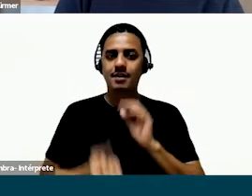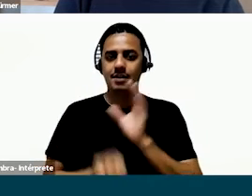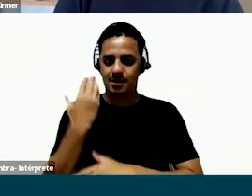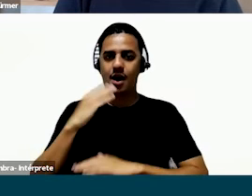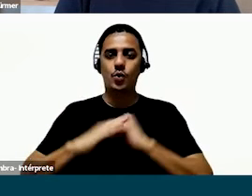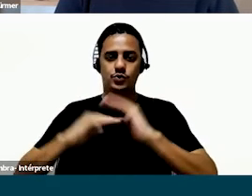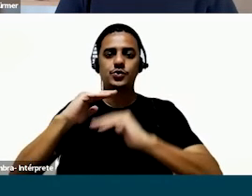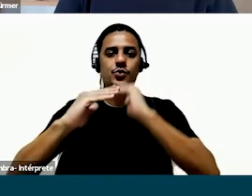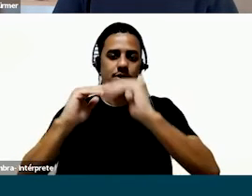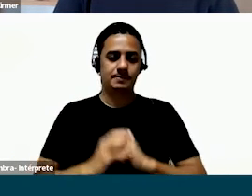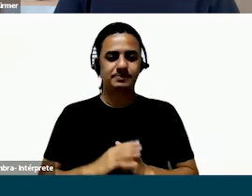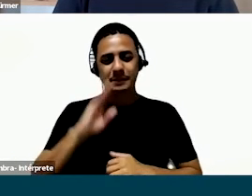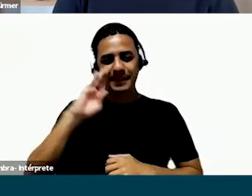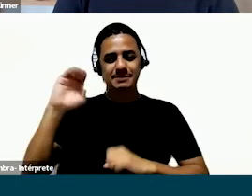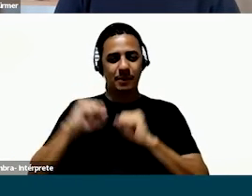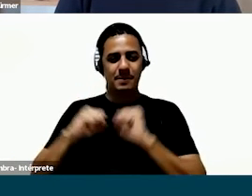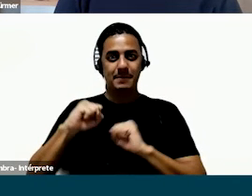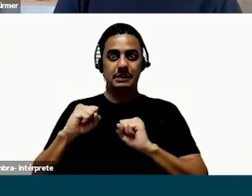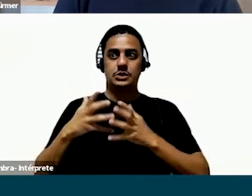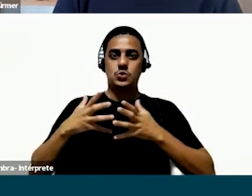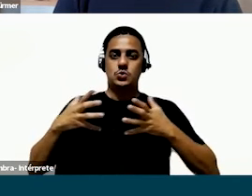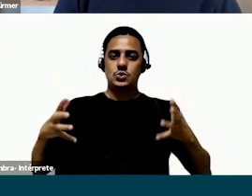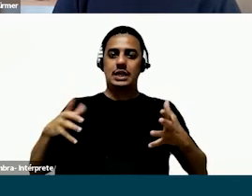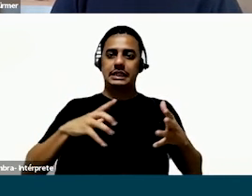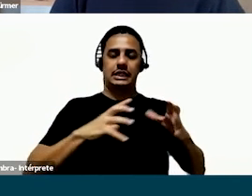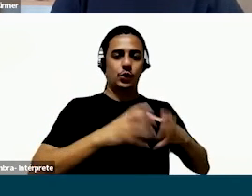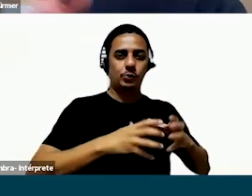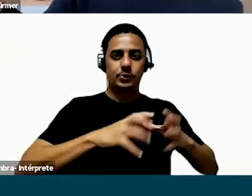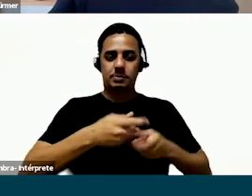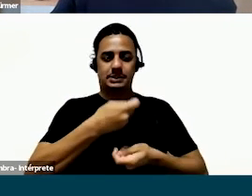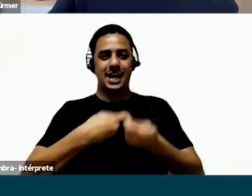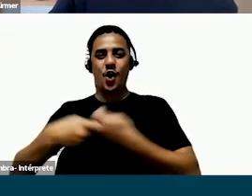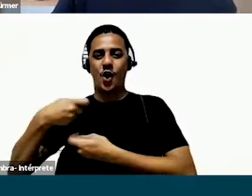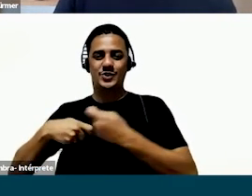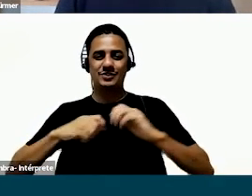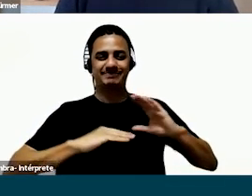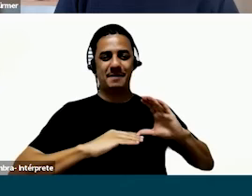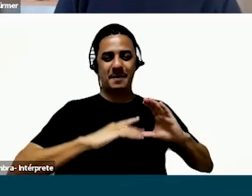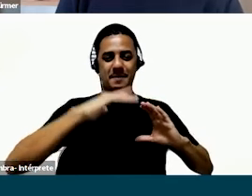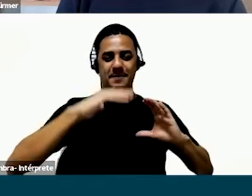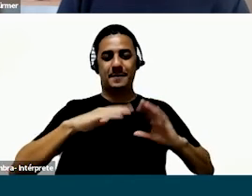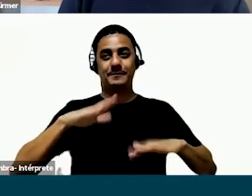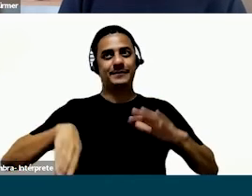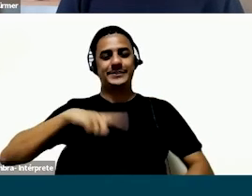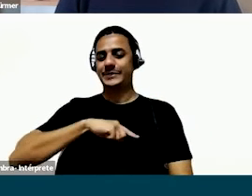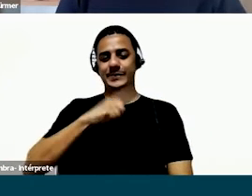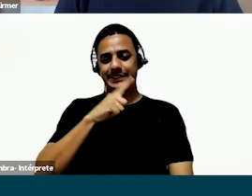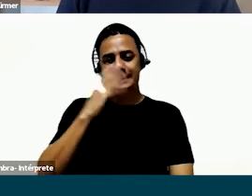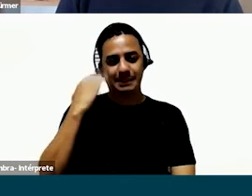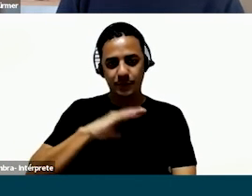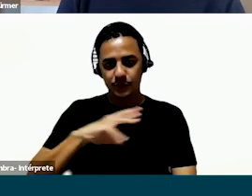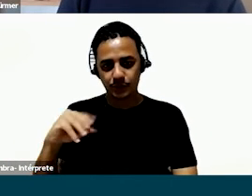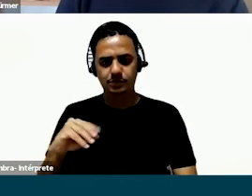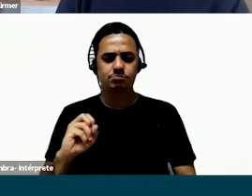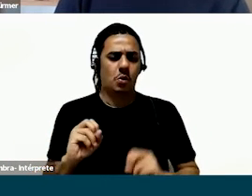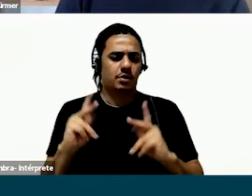busque construir essa visão. Claro, sobretudo numa empresa grande, tem muitas unidades de negócio, muitas camadas do negócio, e às vezes a gente nem tem